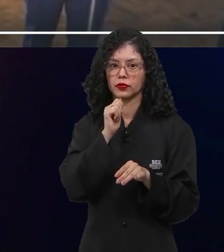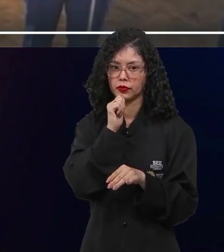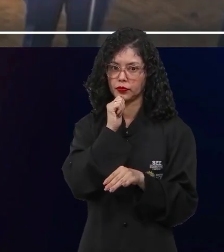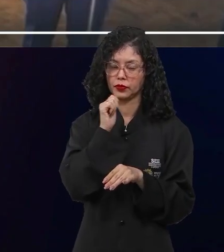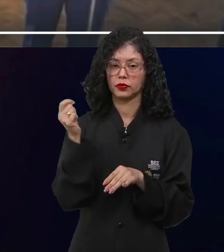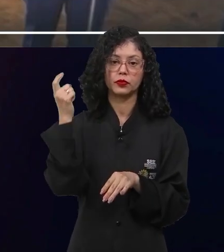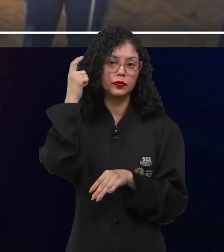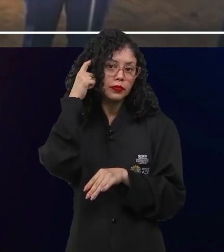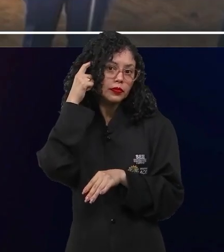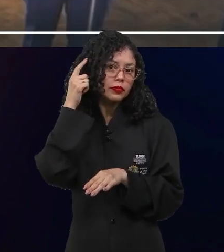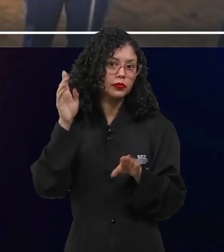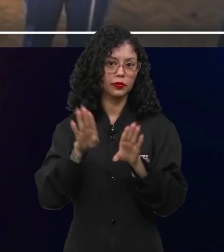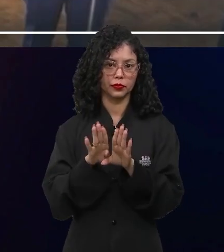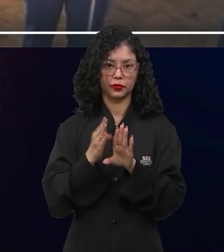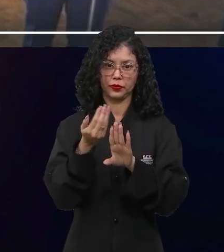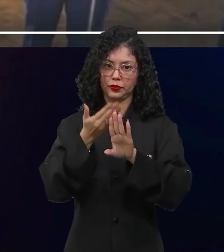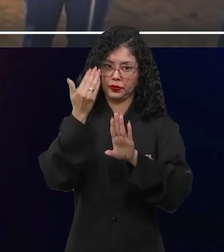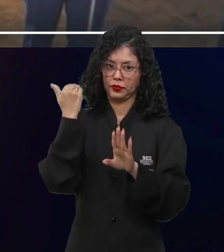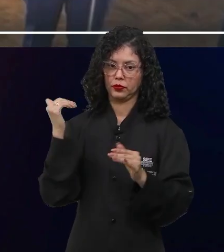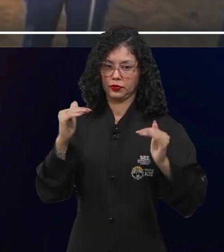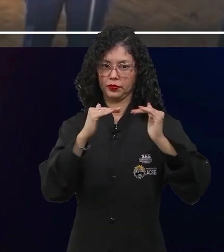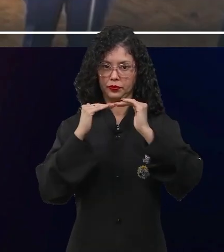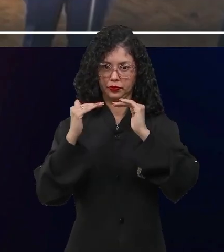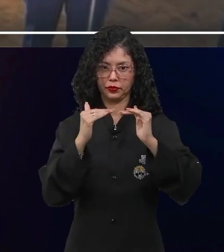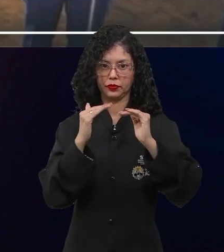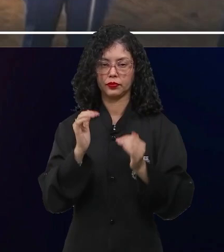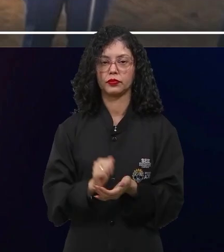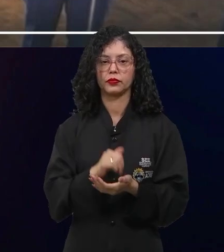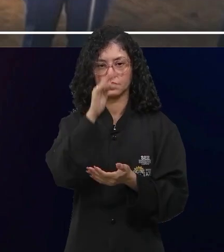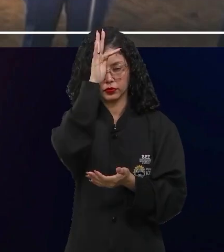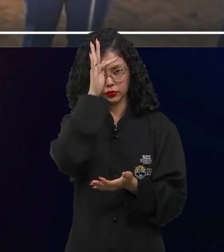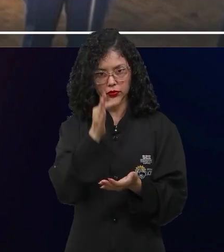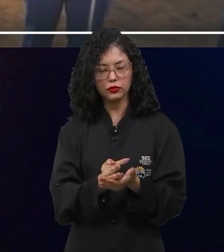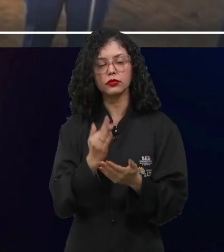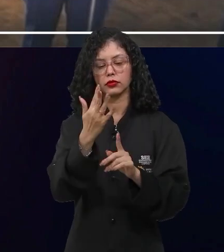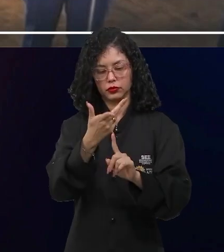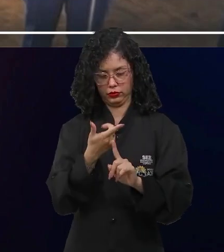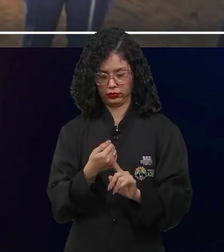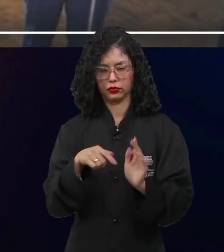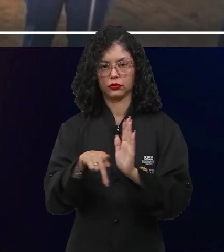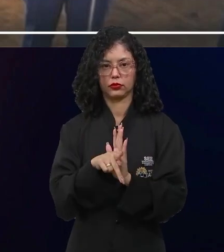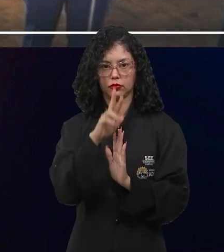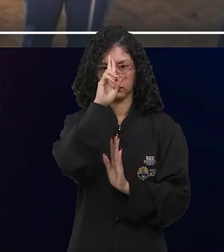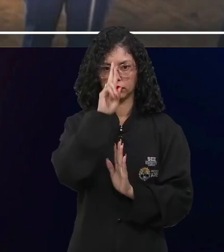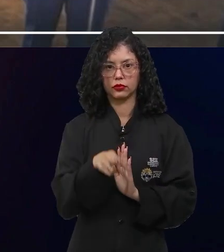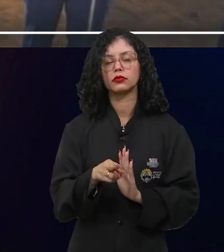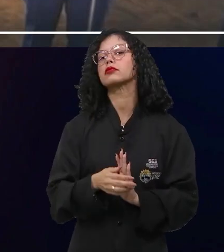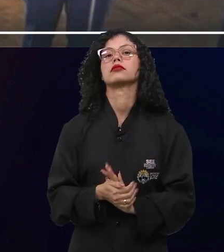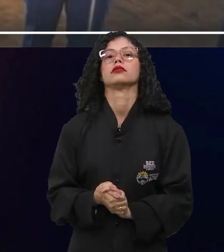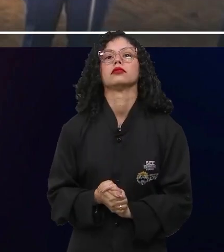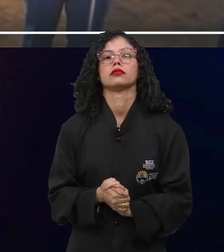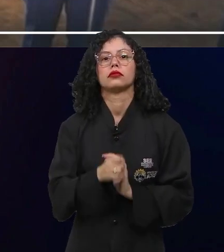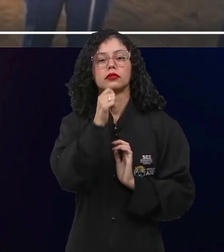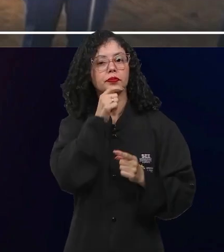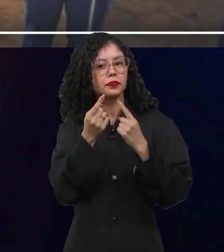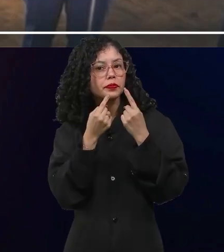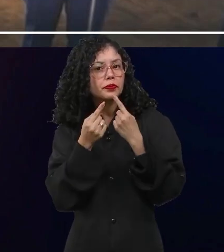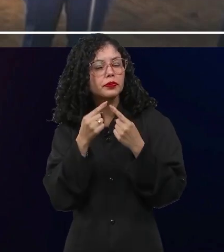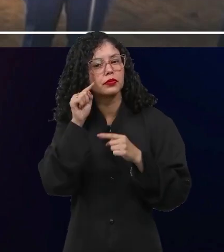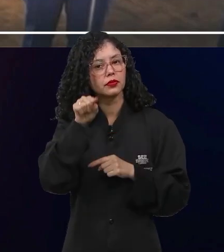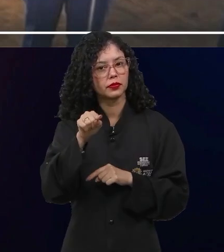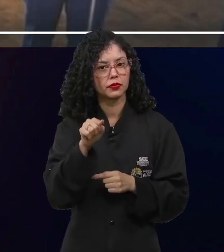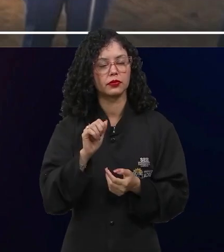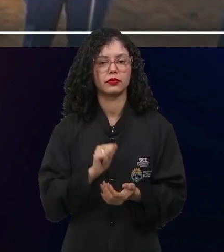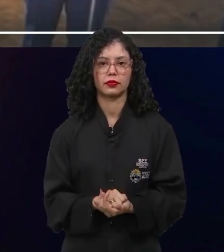novo pensamento da época, o equilíbrio entre fé, arte e razão. Então, o discurso